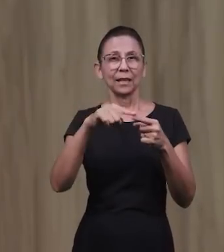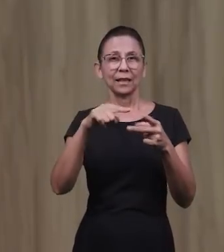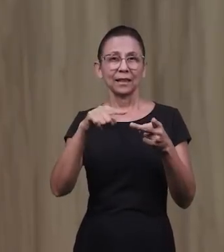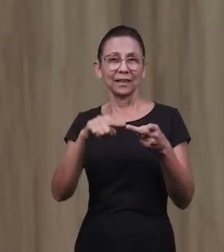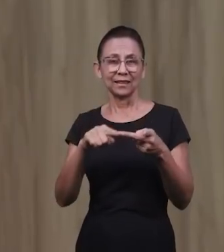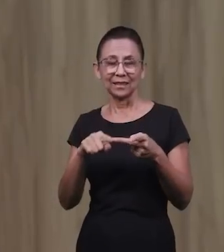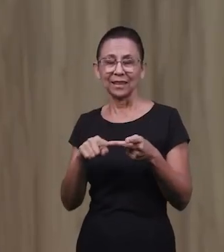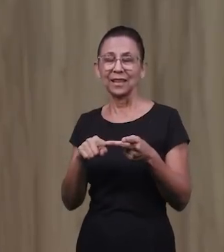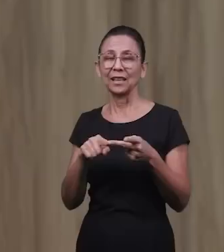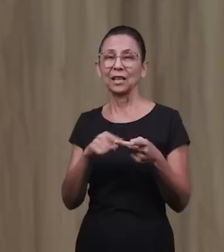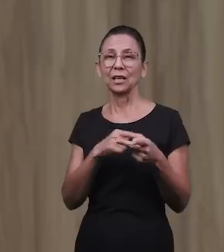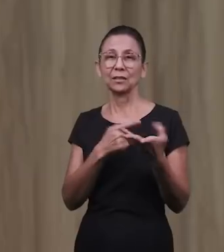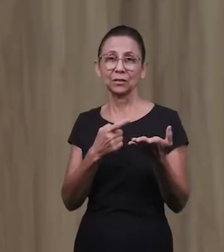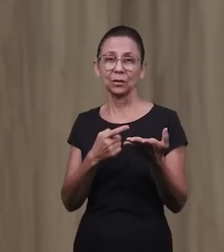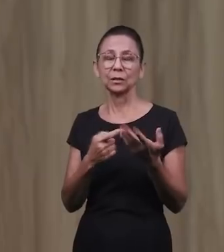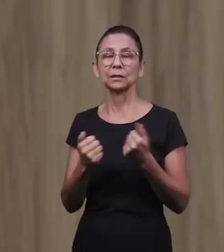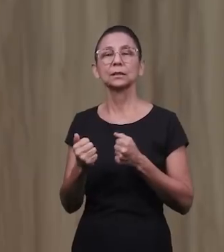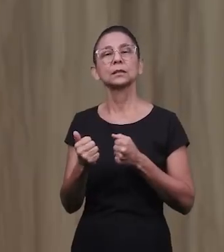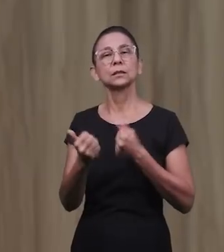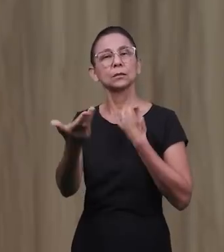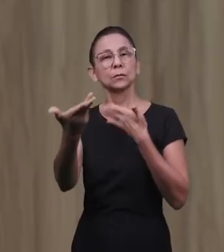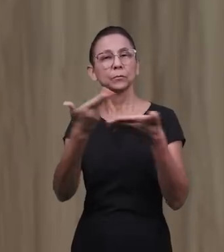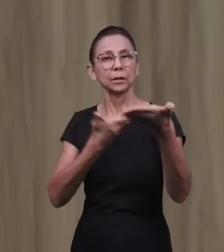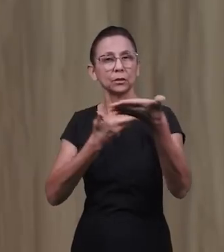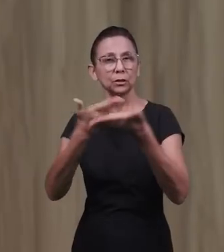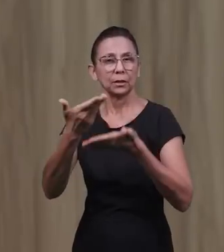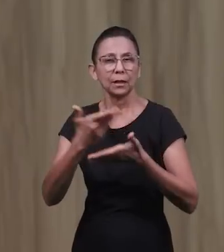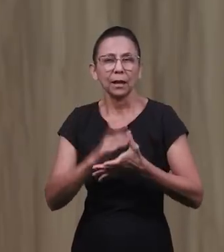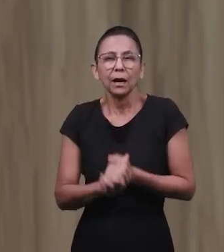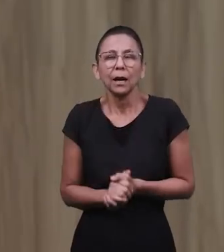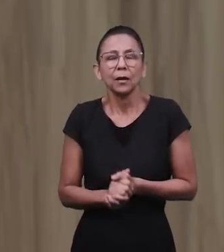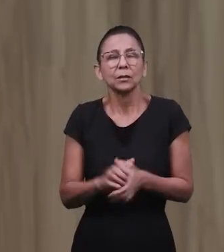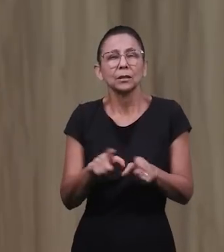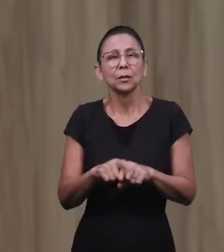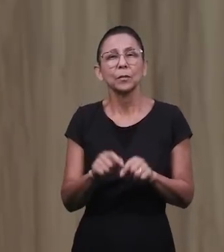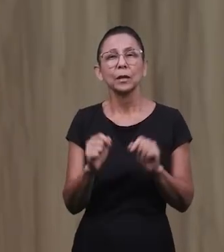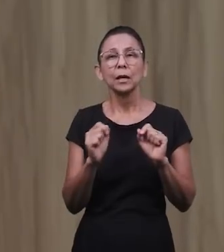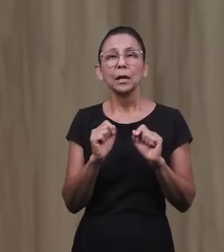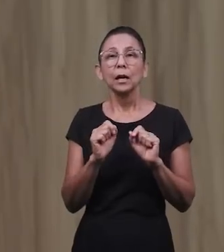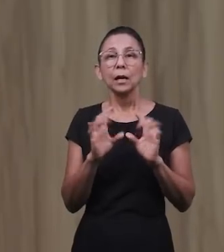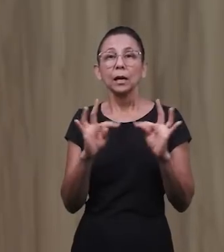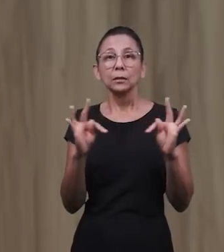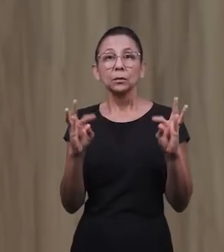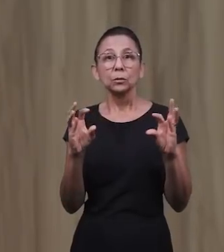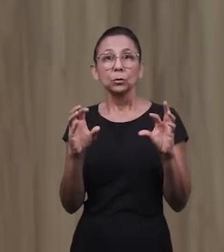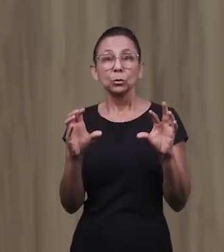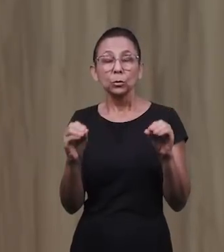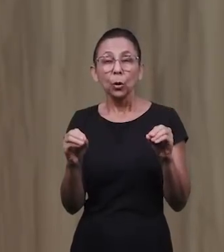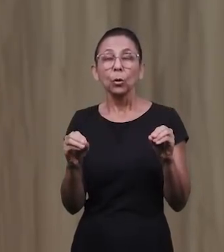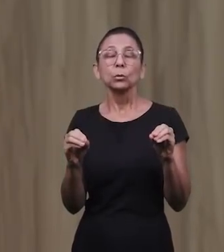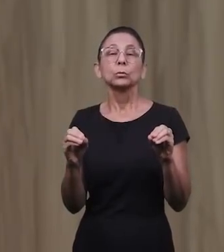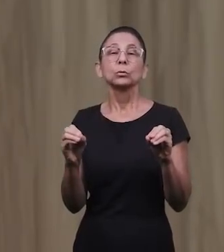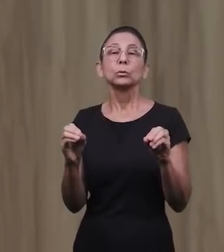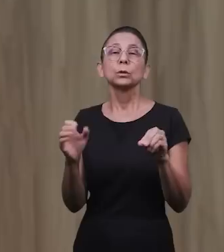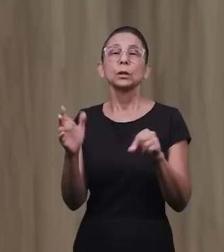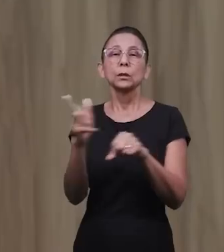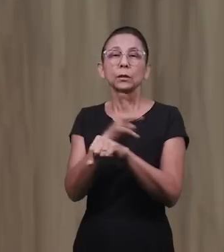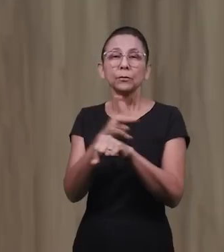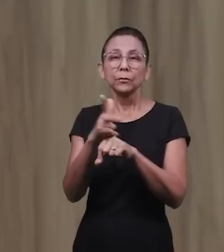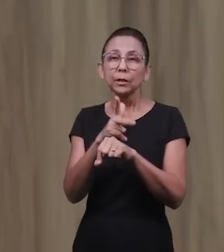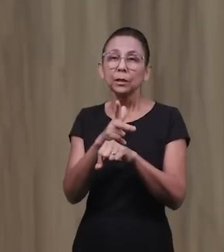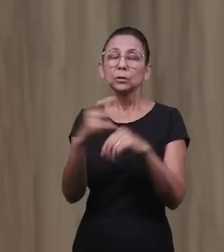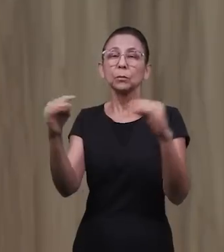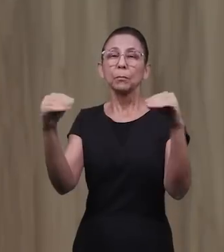obrigado ao Emanuele, obrigado pelos irmãos que enviaram ao longo dessa semana vídeos, imagens ou mensagens por